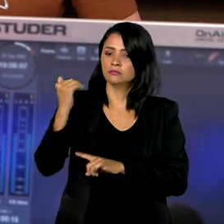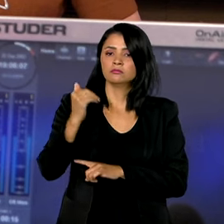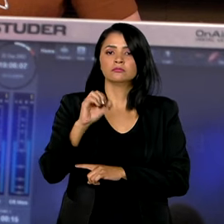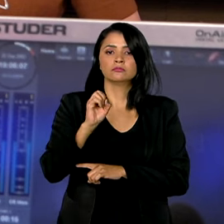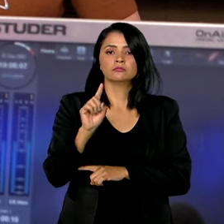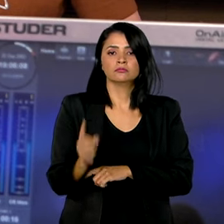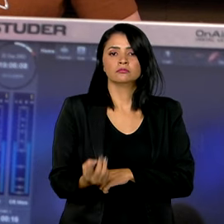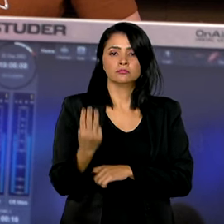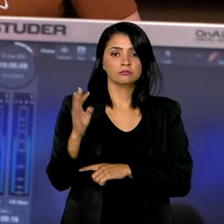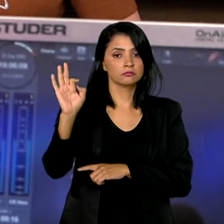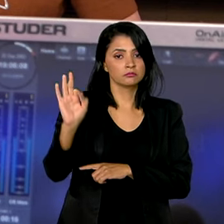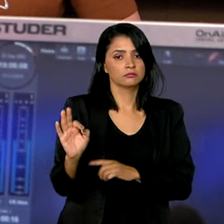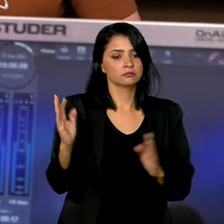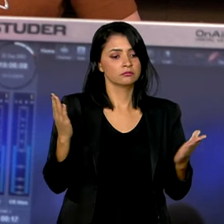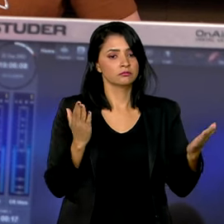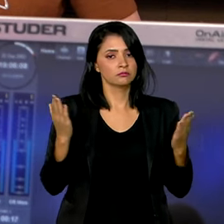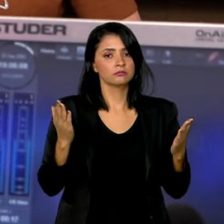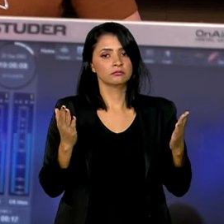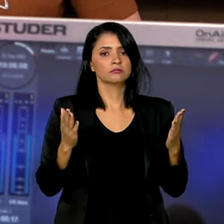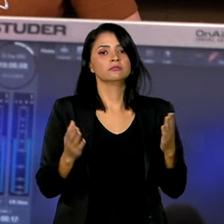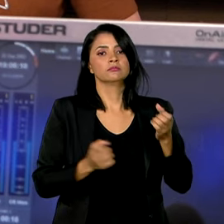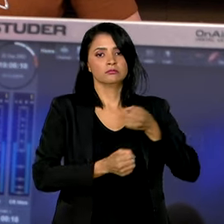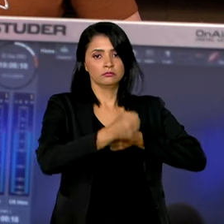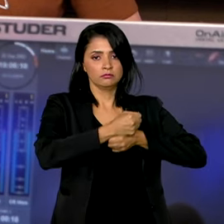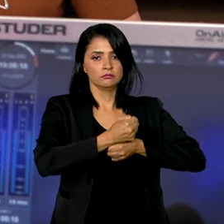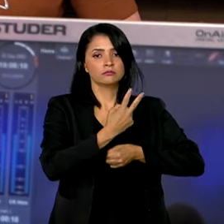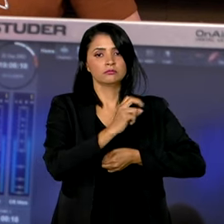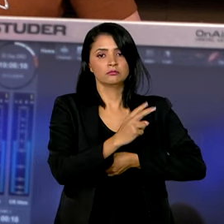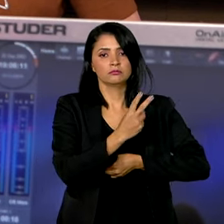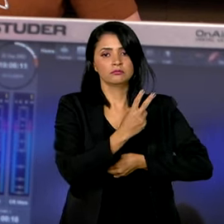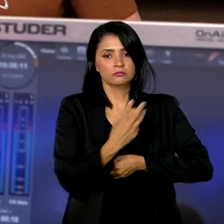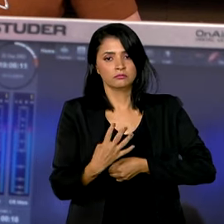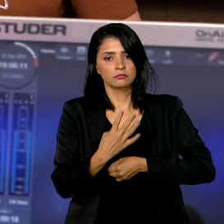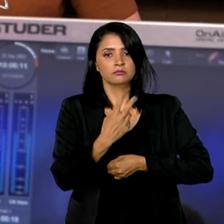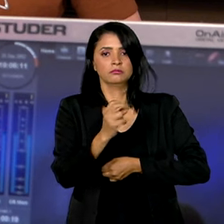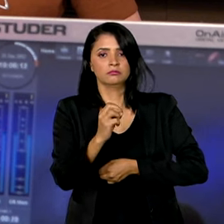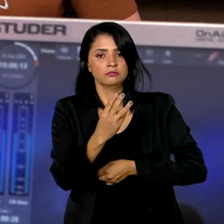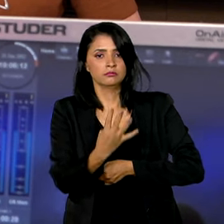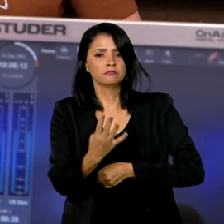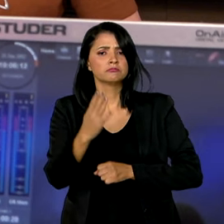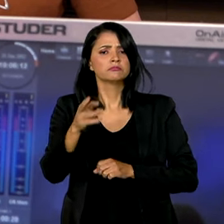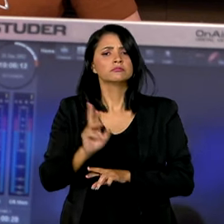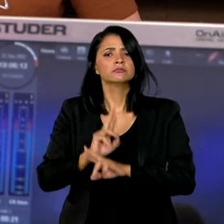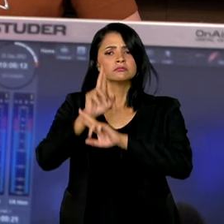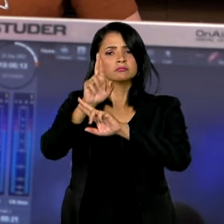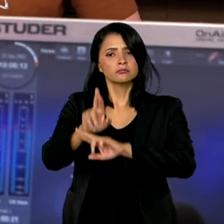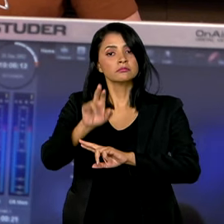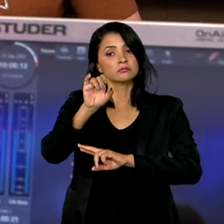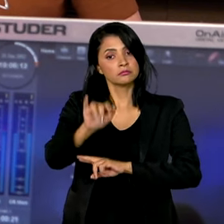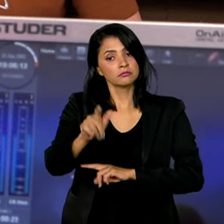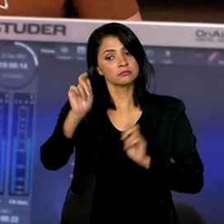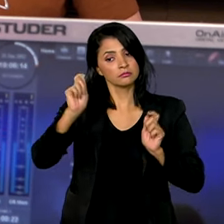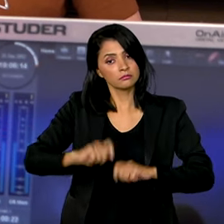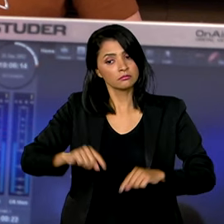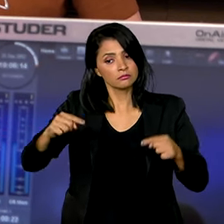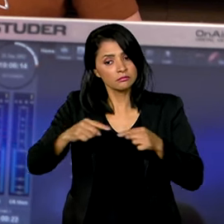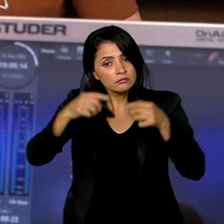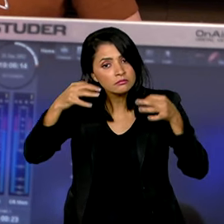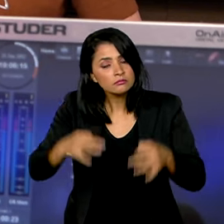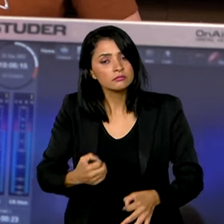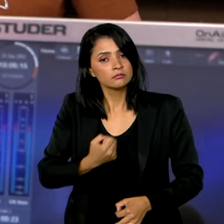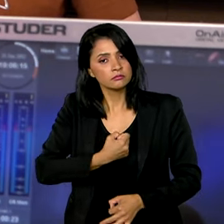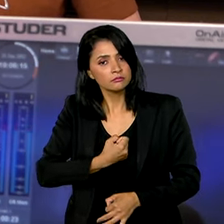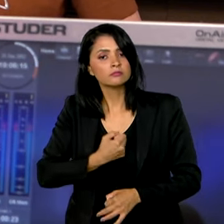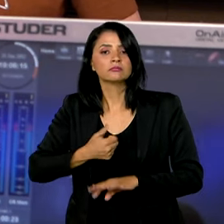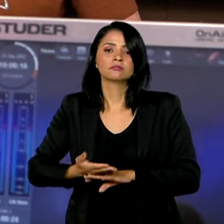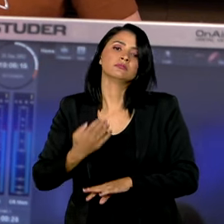8,3 em relação ao obtido em 2023-2024 o que representará caso a previsão se confirme mais